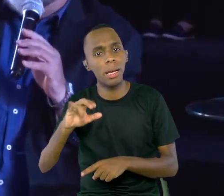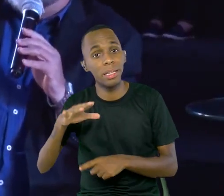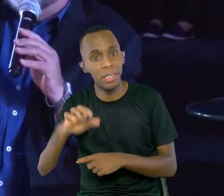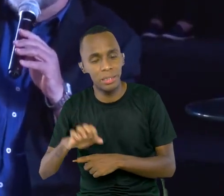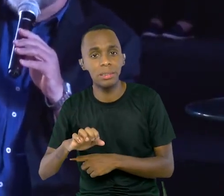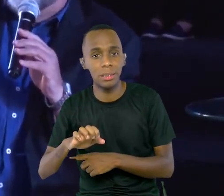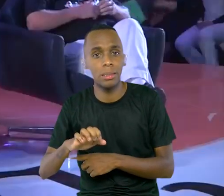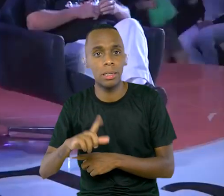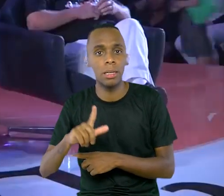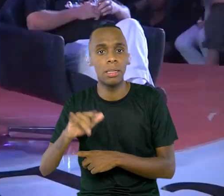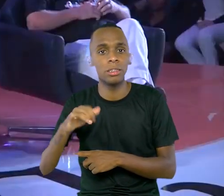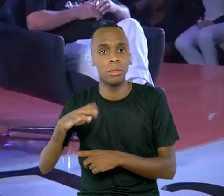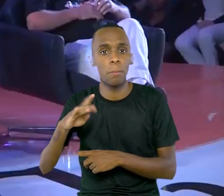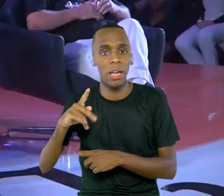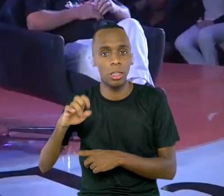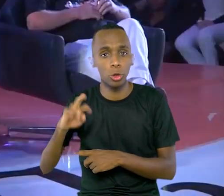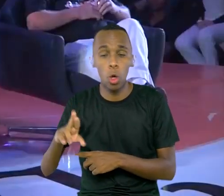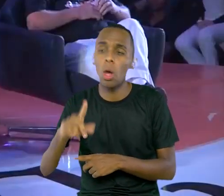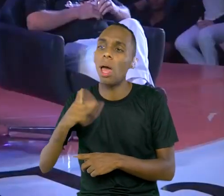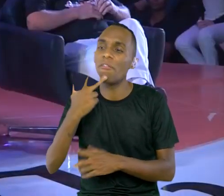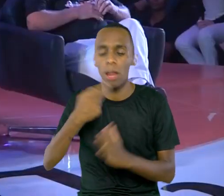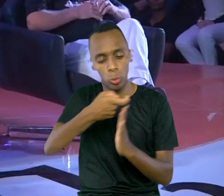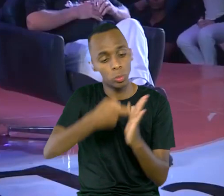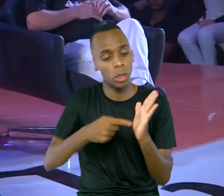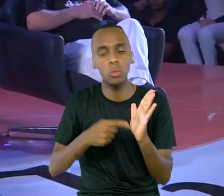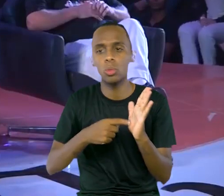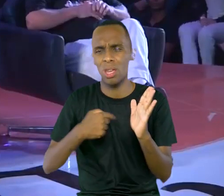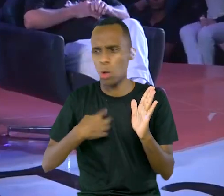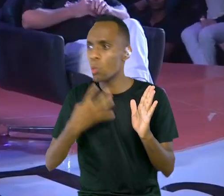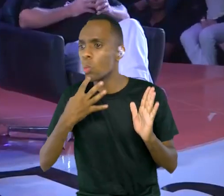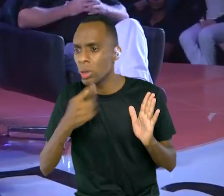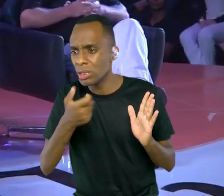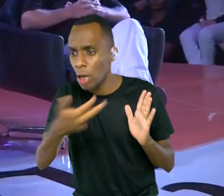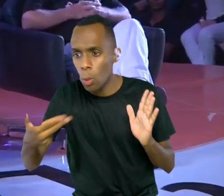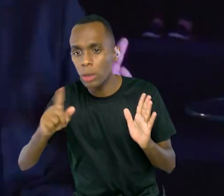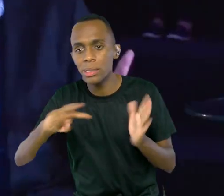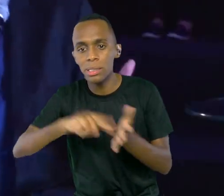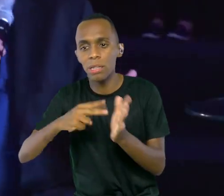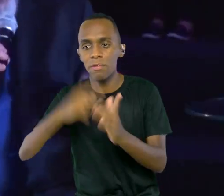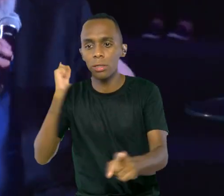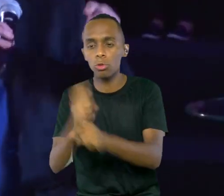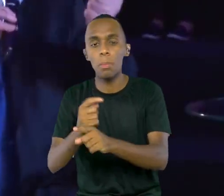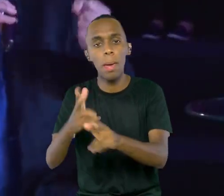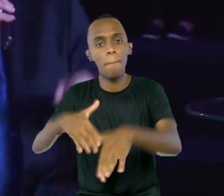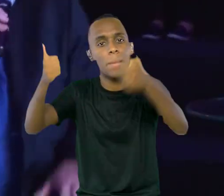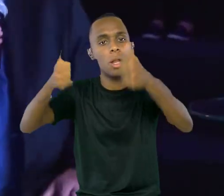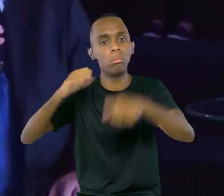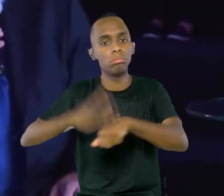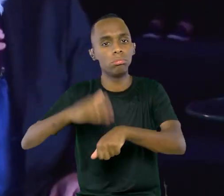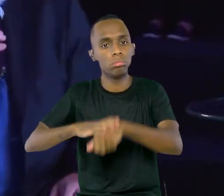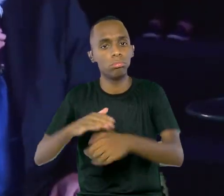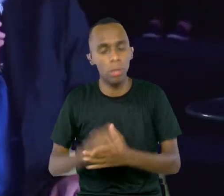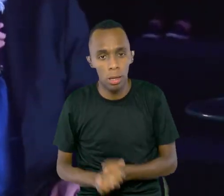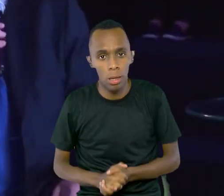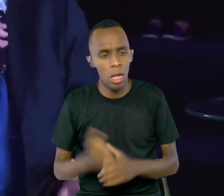Clarice Lispector. Tem um trecho de um poema em que ela diz, aquilo que eu desconheço é minha melhor